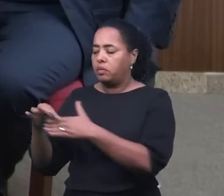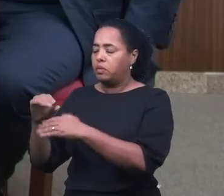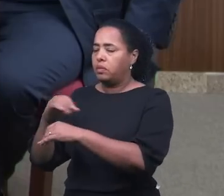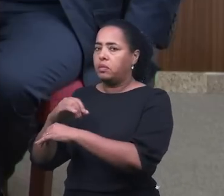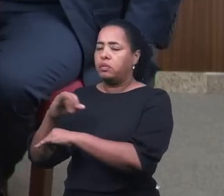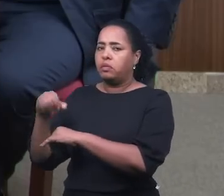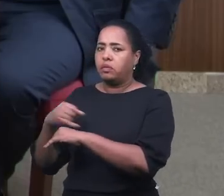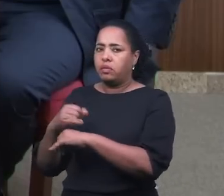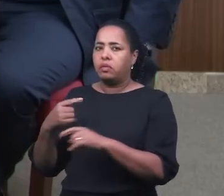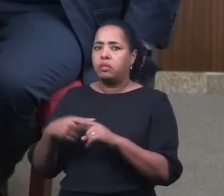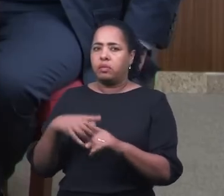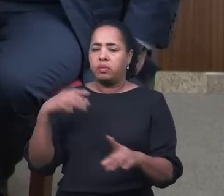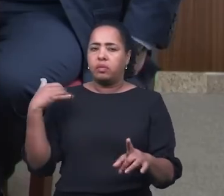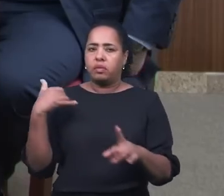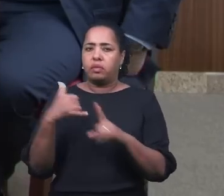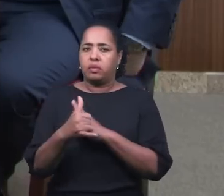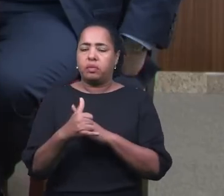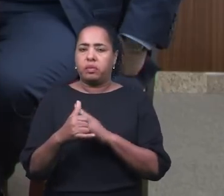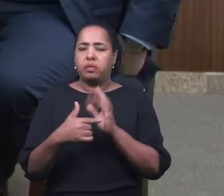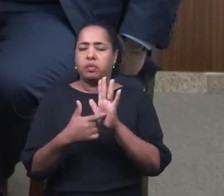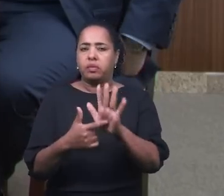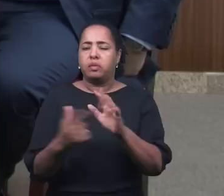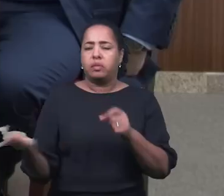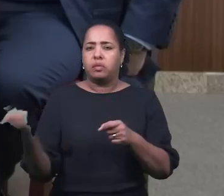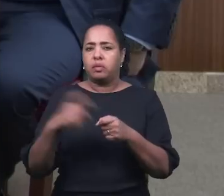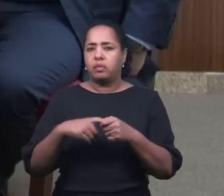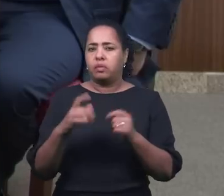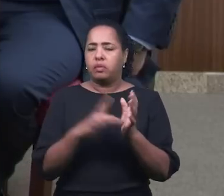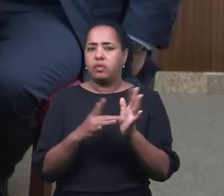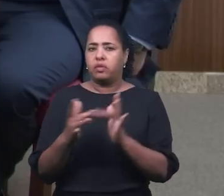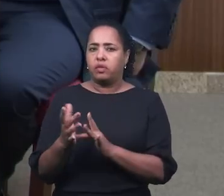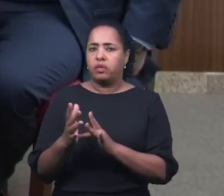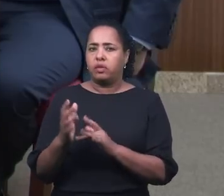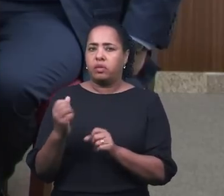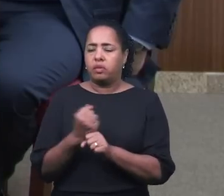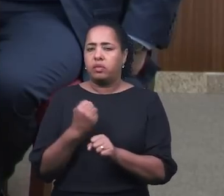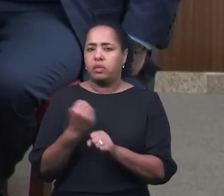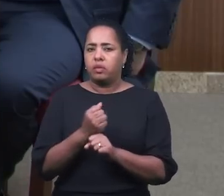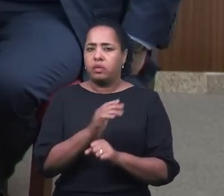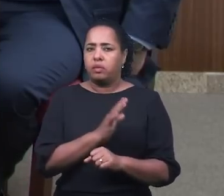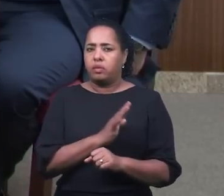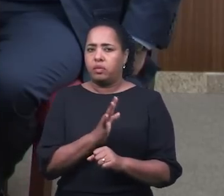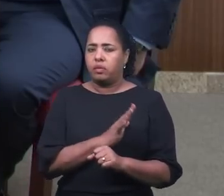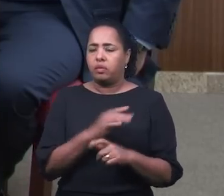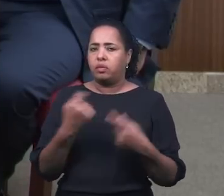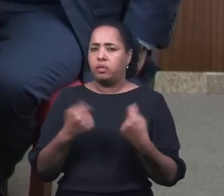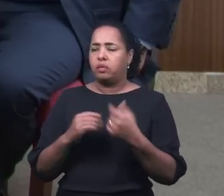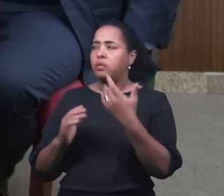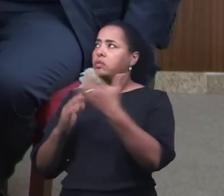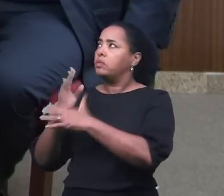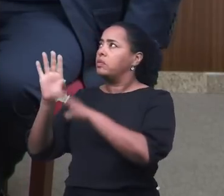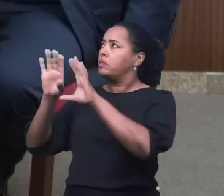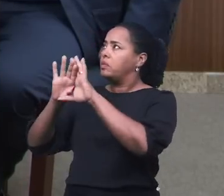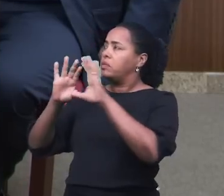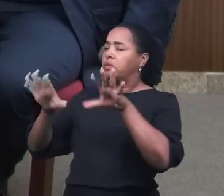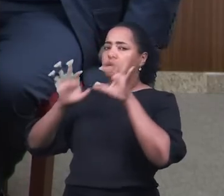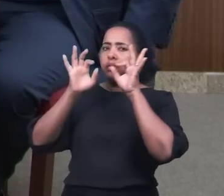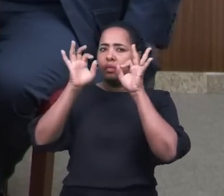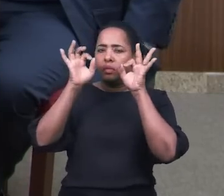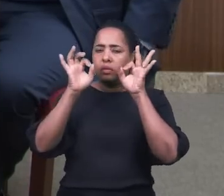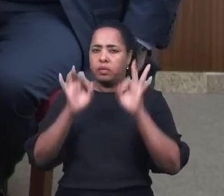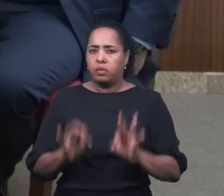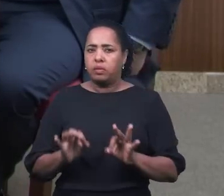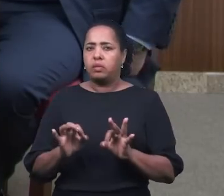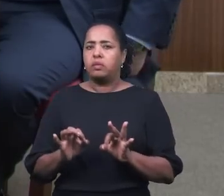é profético, porque fala muito da volta de Jesus, onde a obra de Deus que foi gerada nos nossos corações vai ser levada para a eternidade. E certamente,